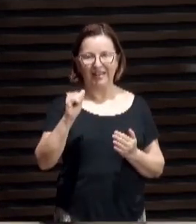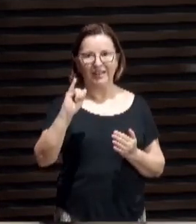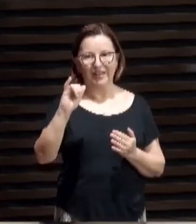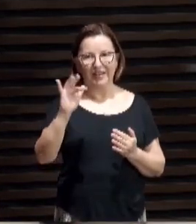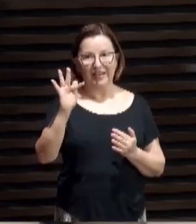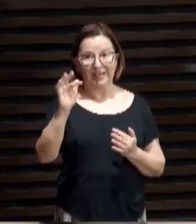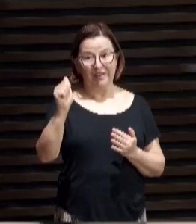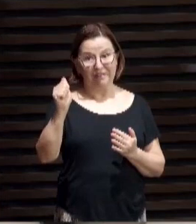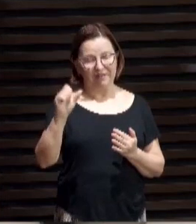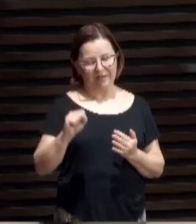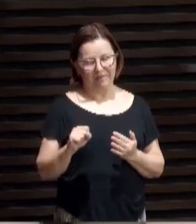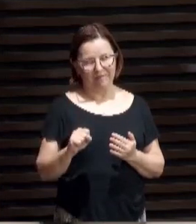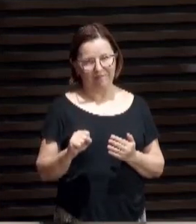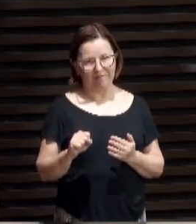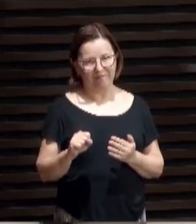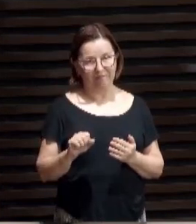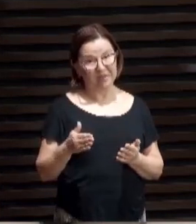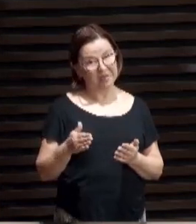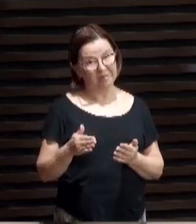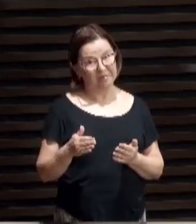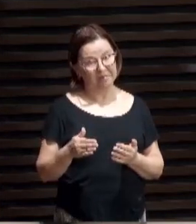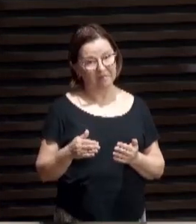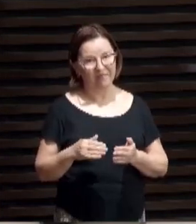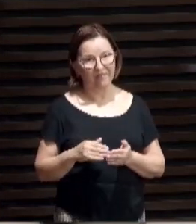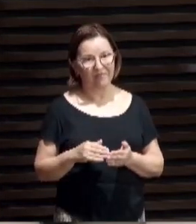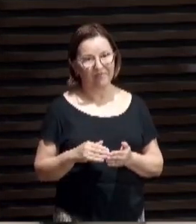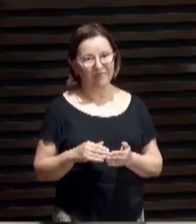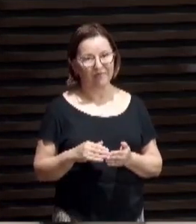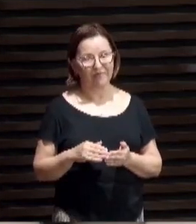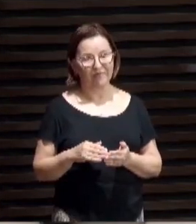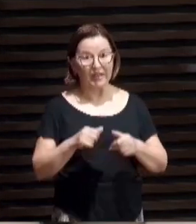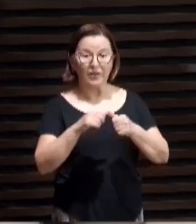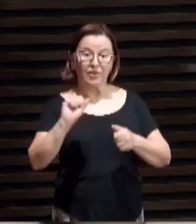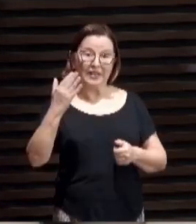gente não sabe o que foi que ele fez. Isso é na madrugada.